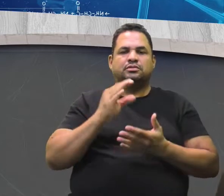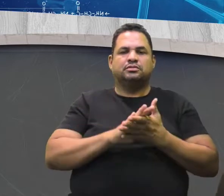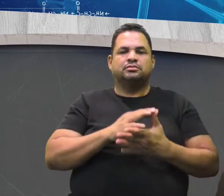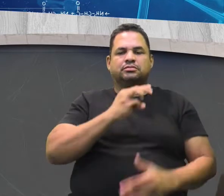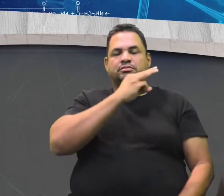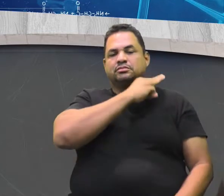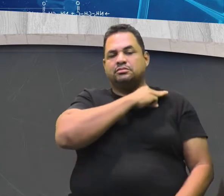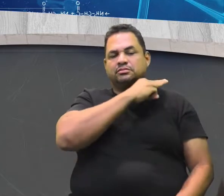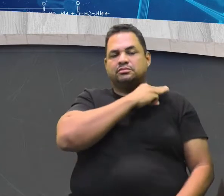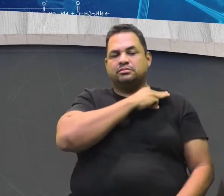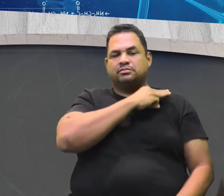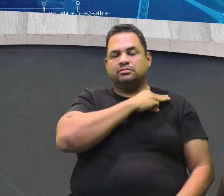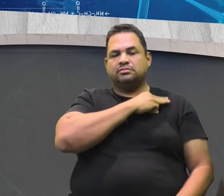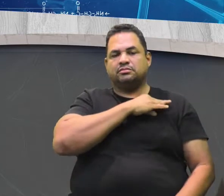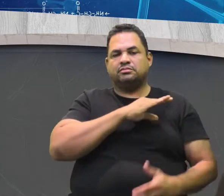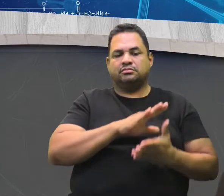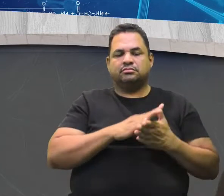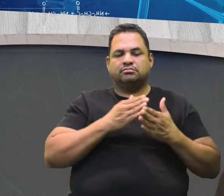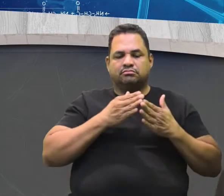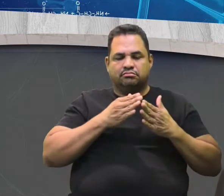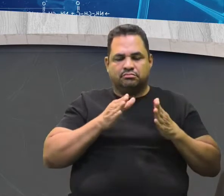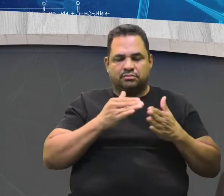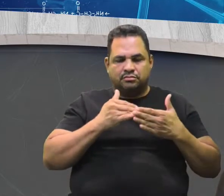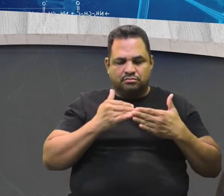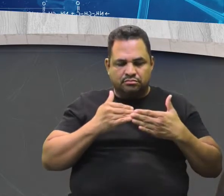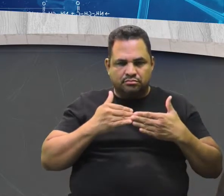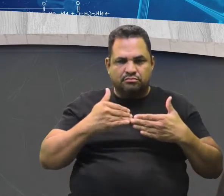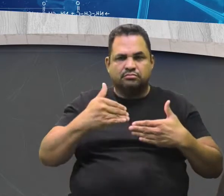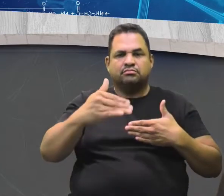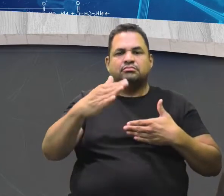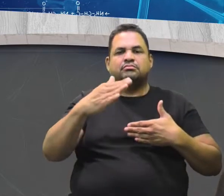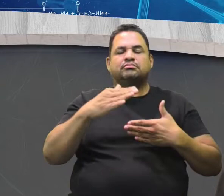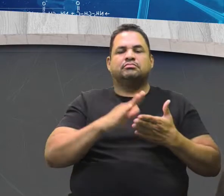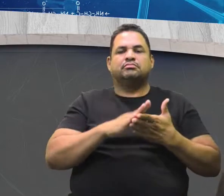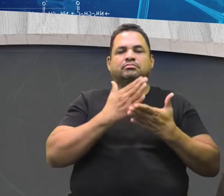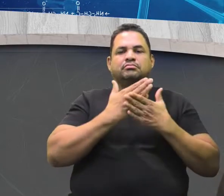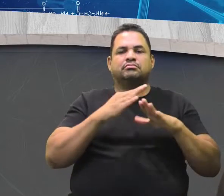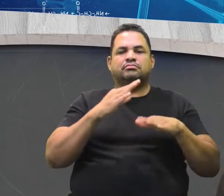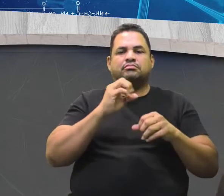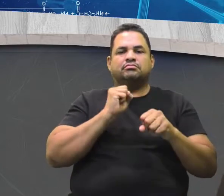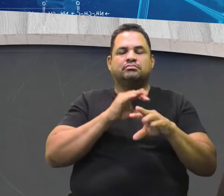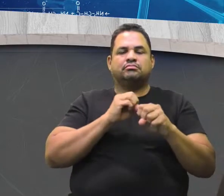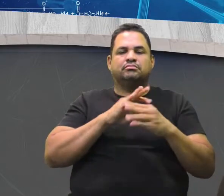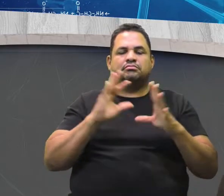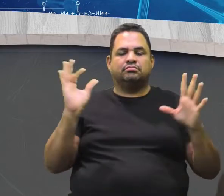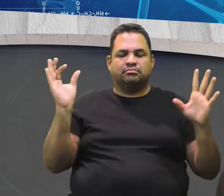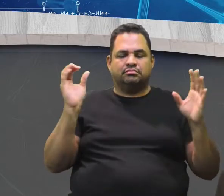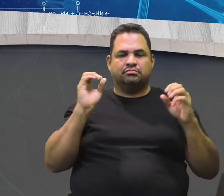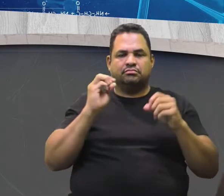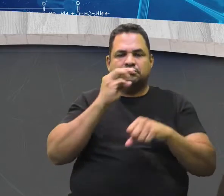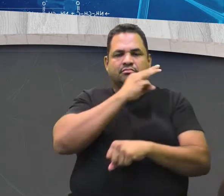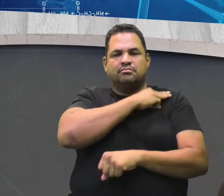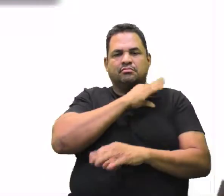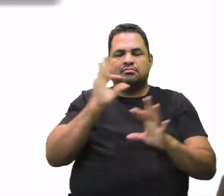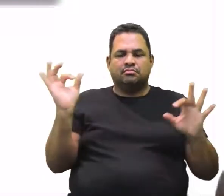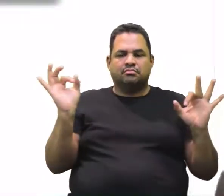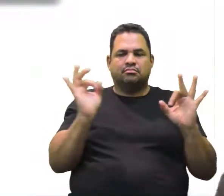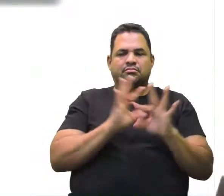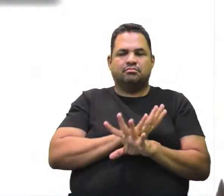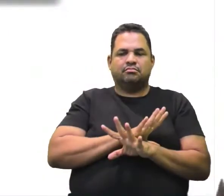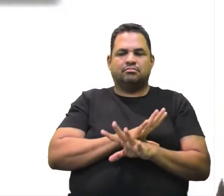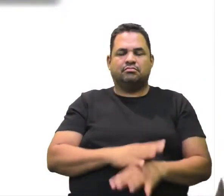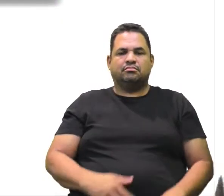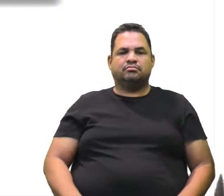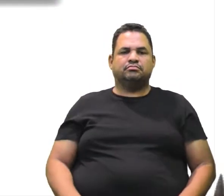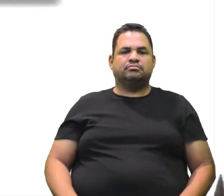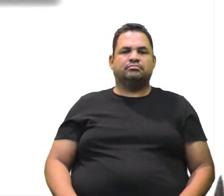terceiro ano nas portas de, olha só, ensino médio concluído. Vamos lá, então? Olha aí na tela,